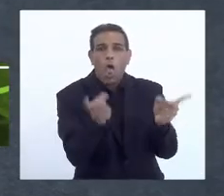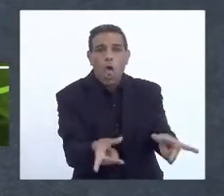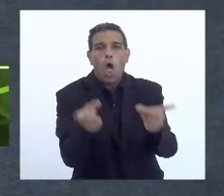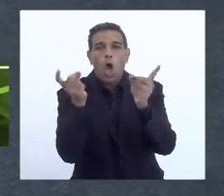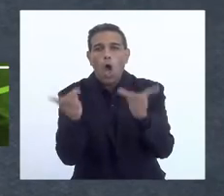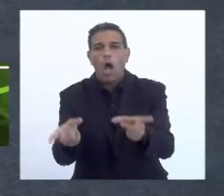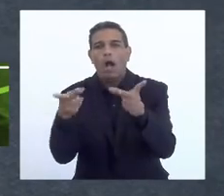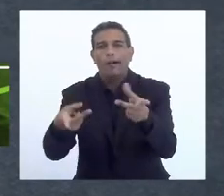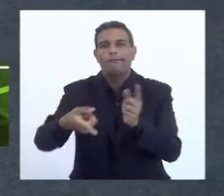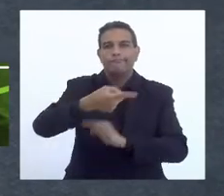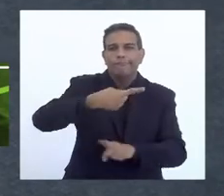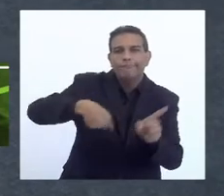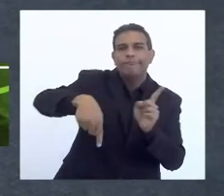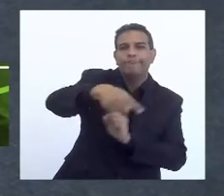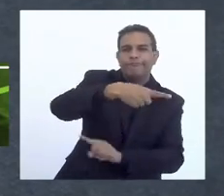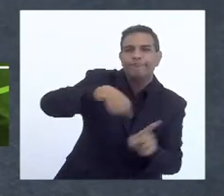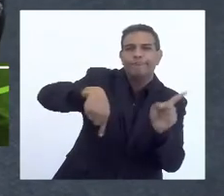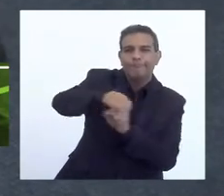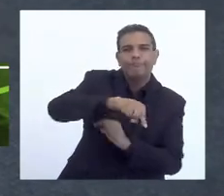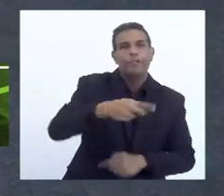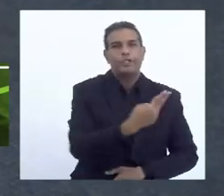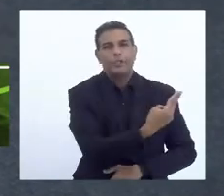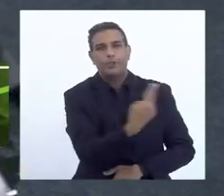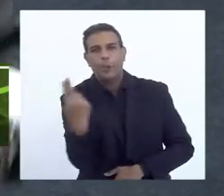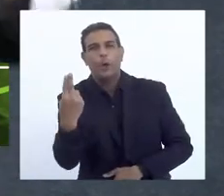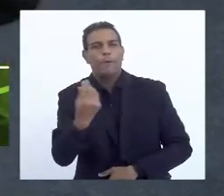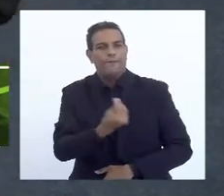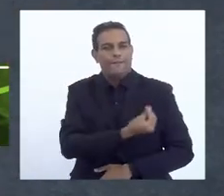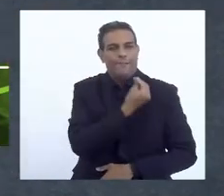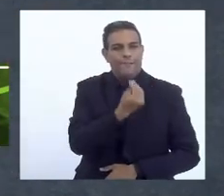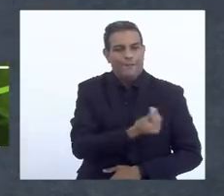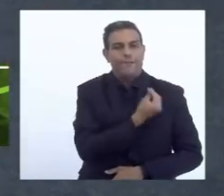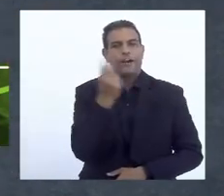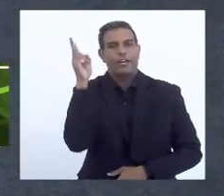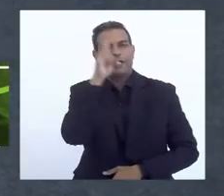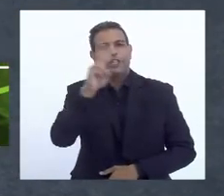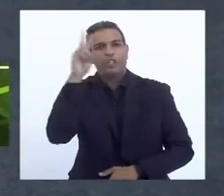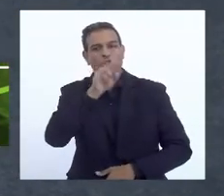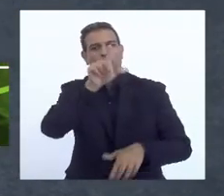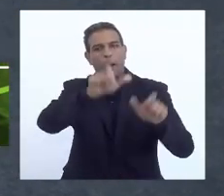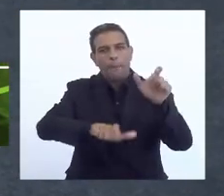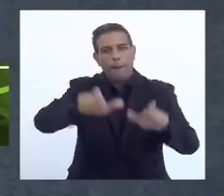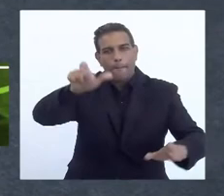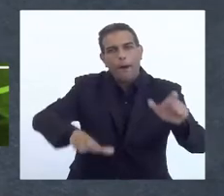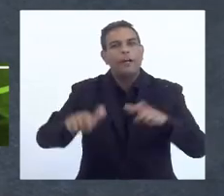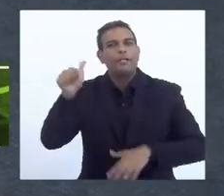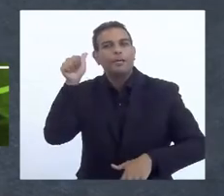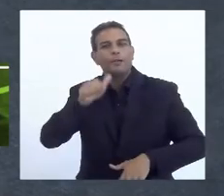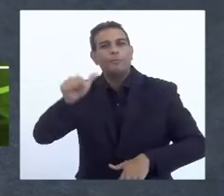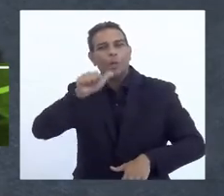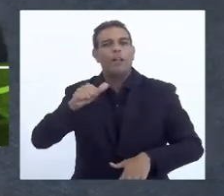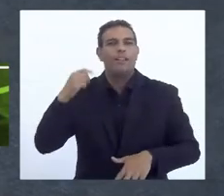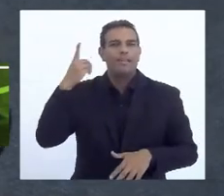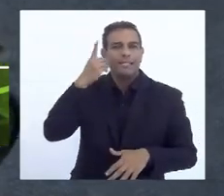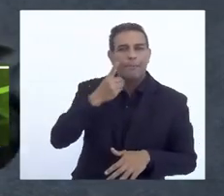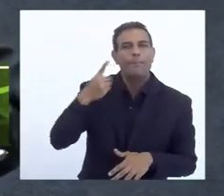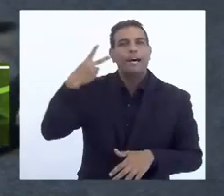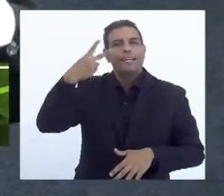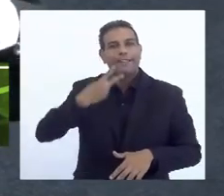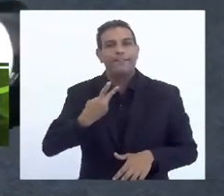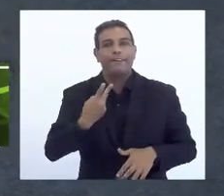comercialização dos nomes, da vida, da história de muitas candidatas, e